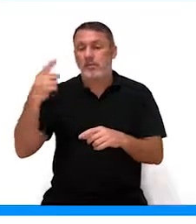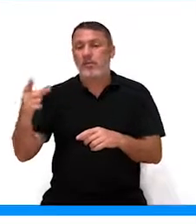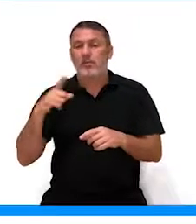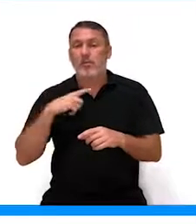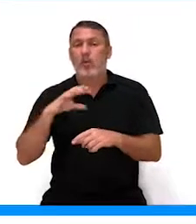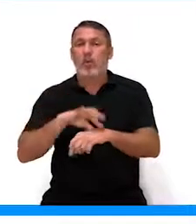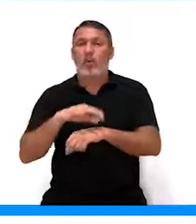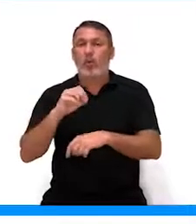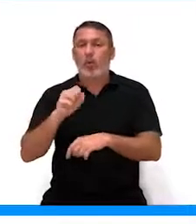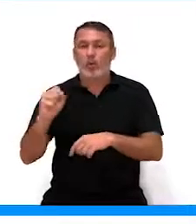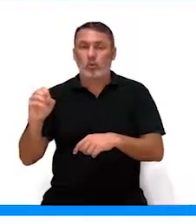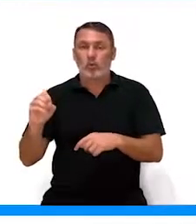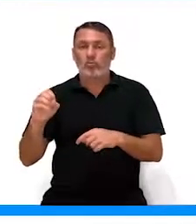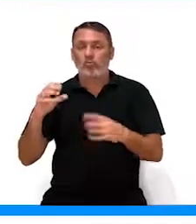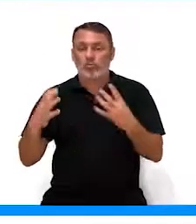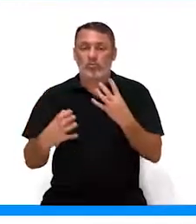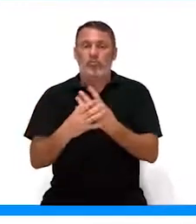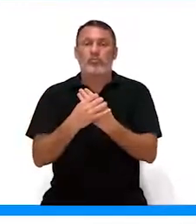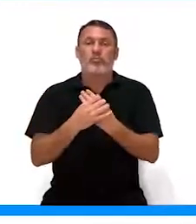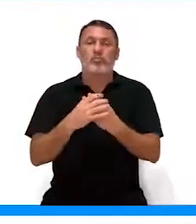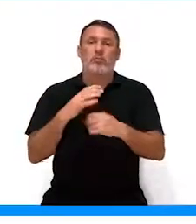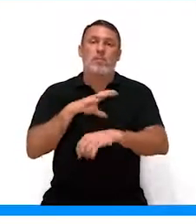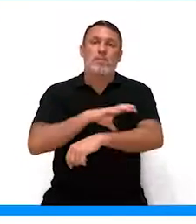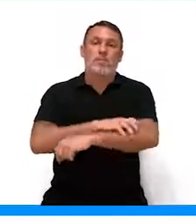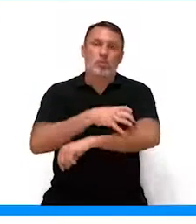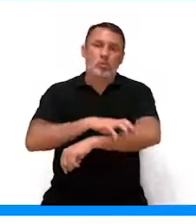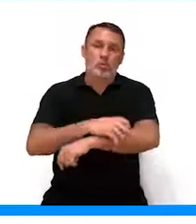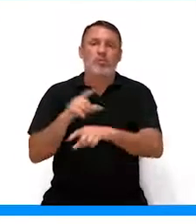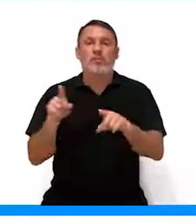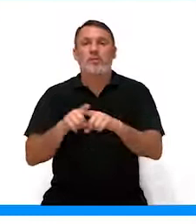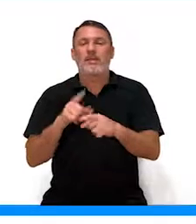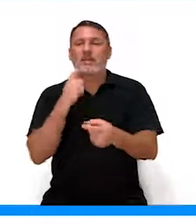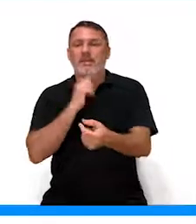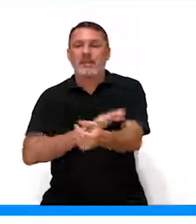ou hematopoiético e o tecido ósseo,